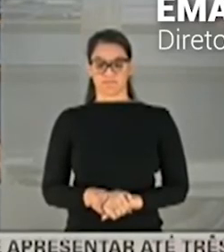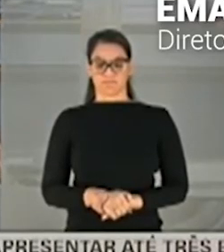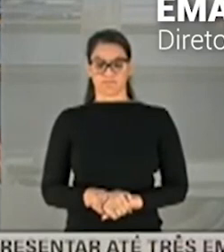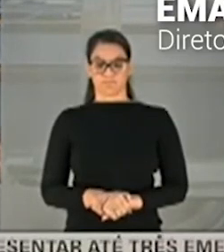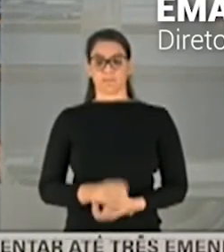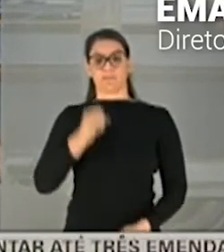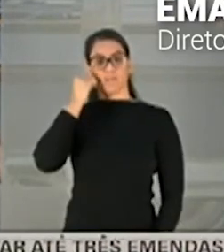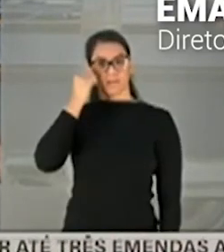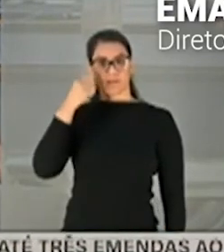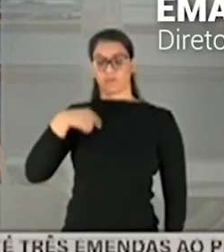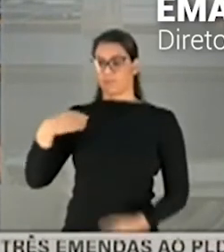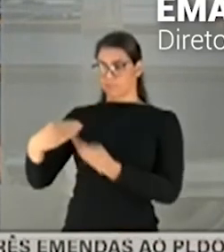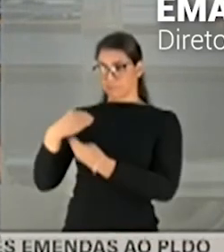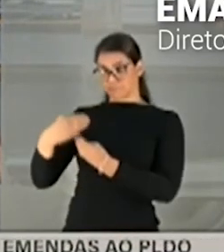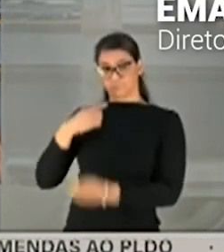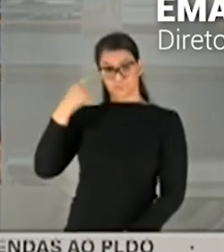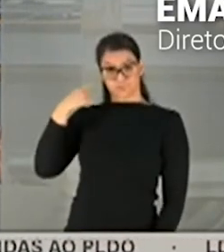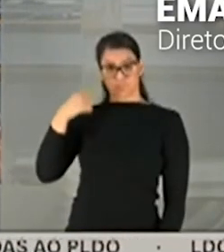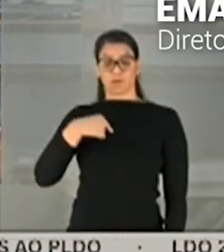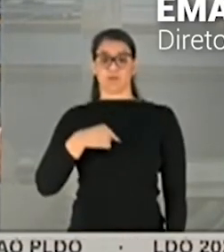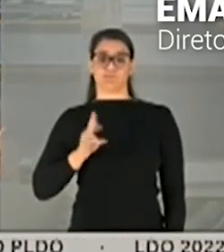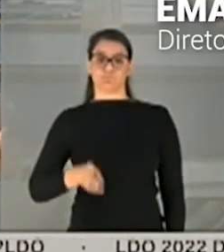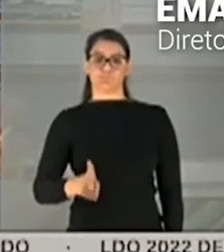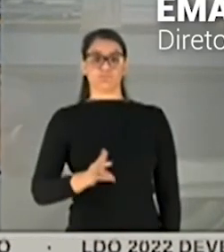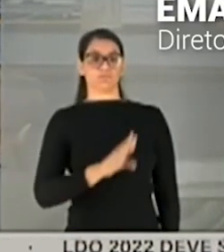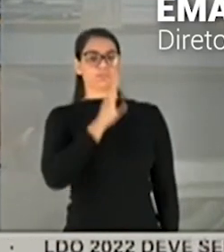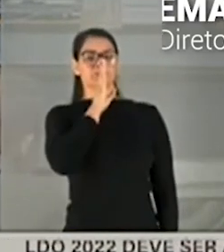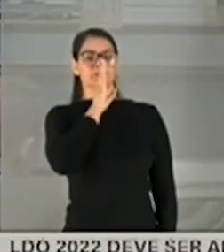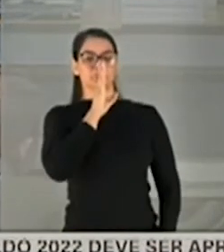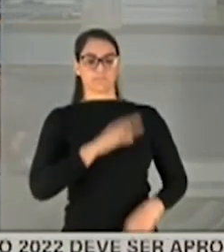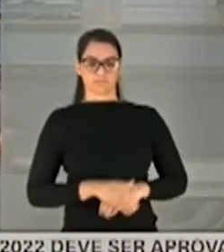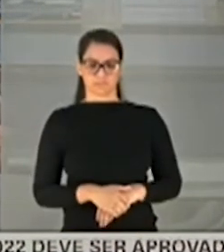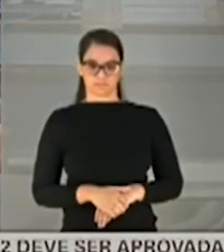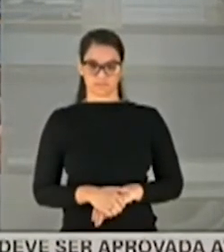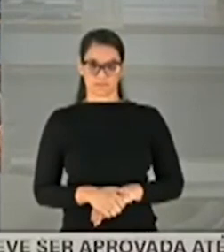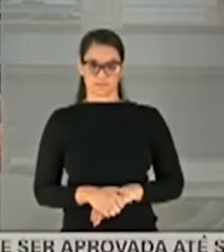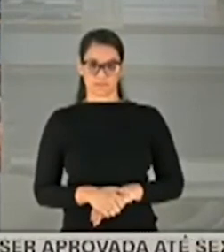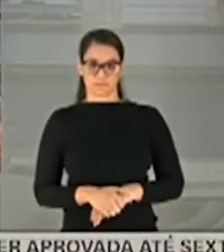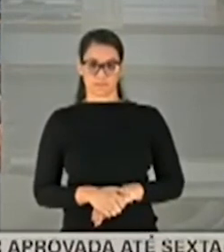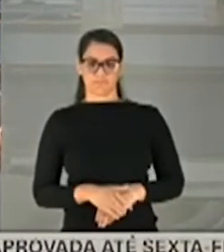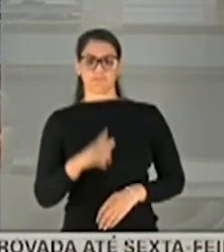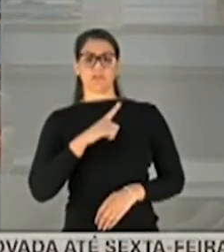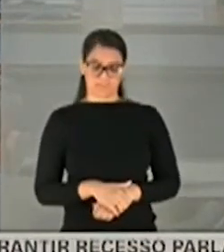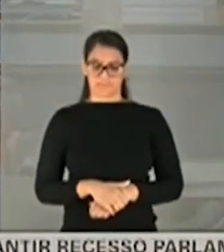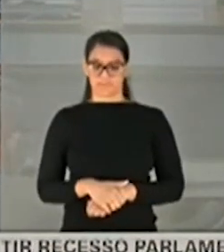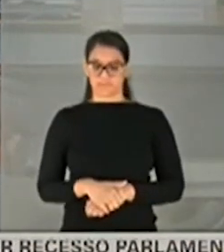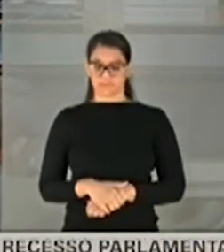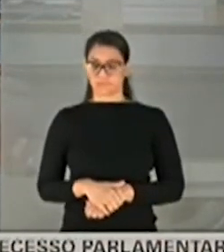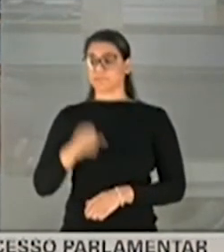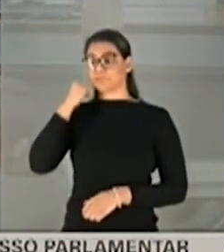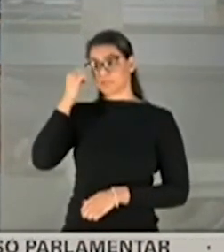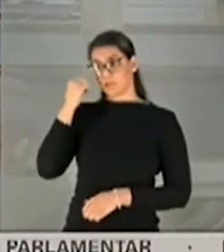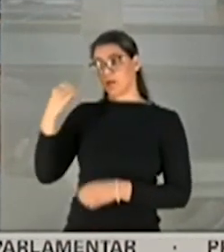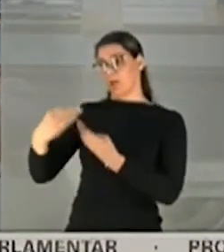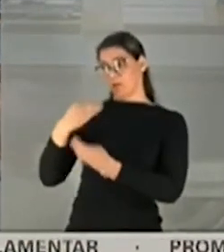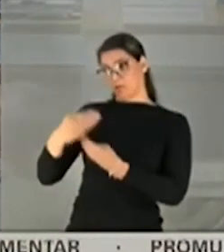Senhor senador, por orientação dos meus advogados, eu vou permanecer em silêncio. Vossa Senhoria tem alguma outra atividade profissional? Senhor senador,